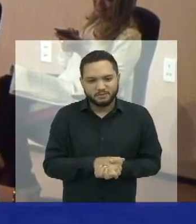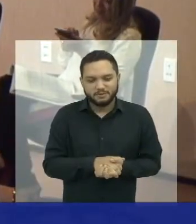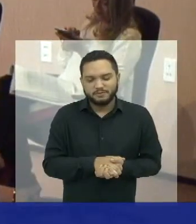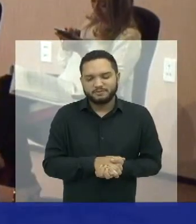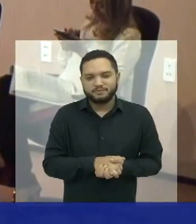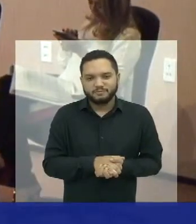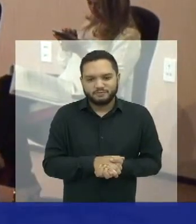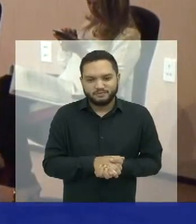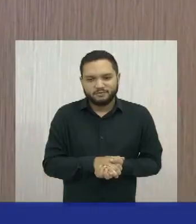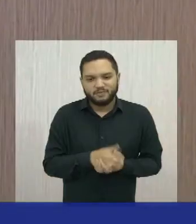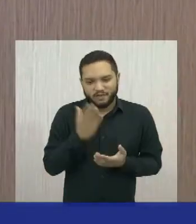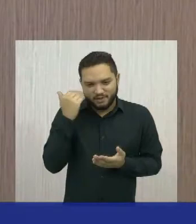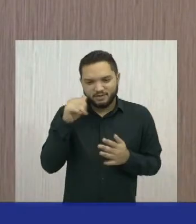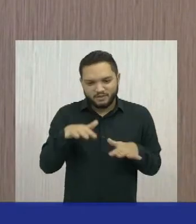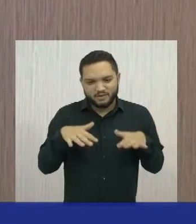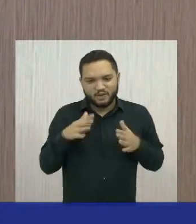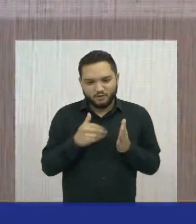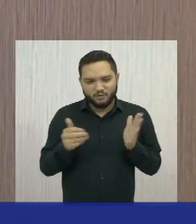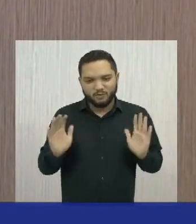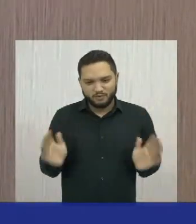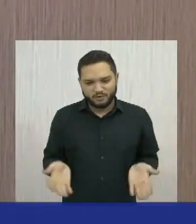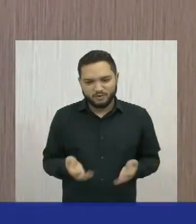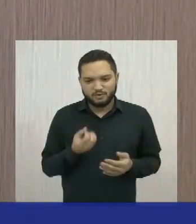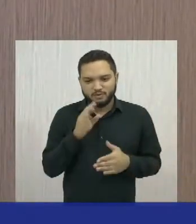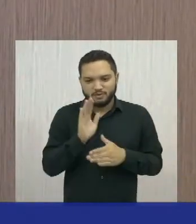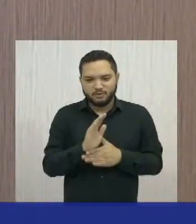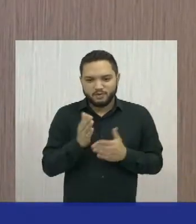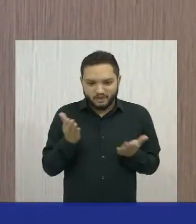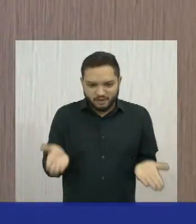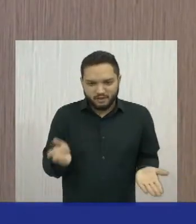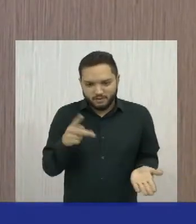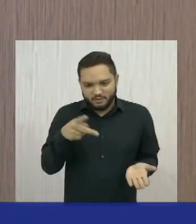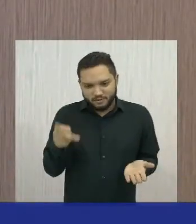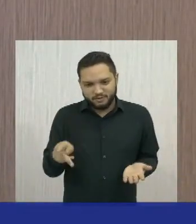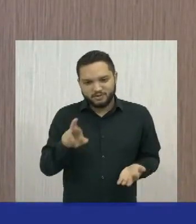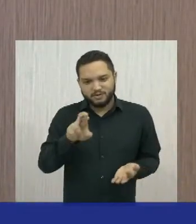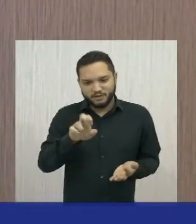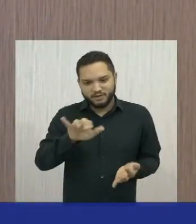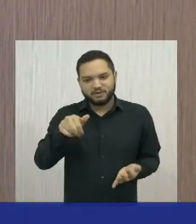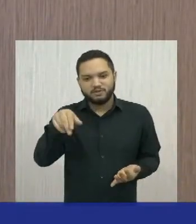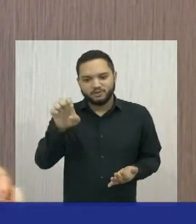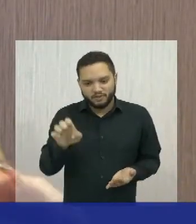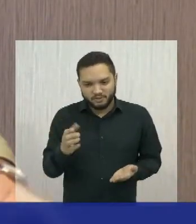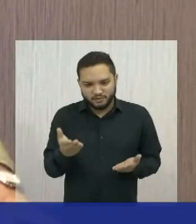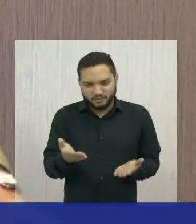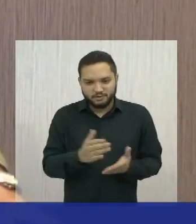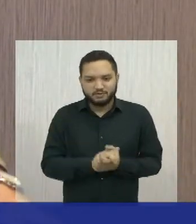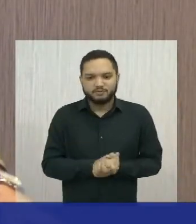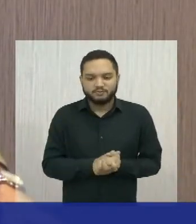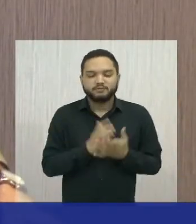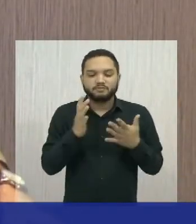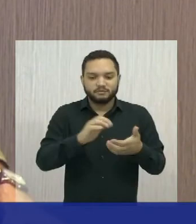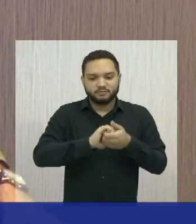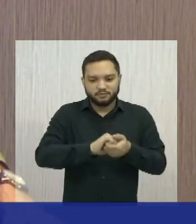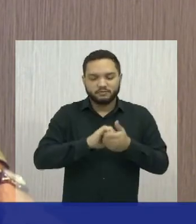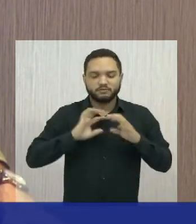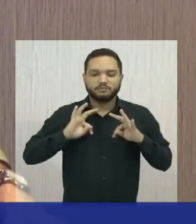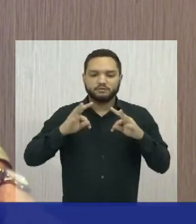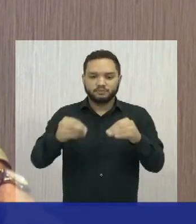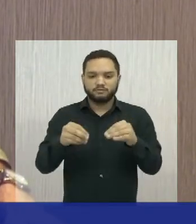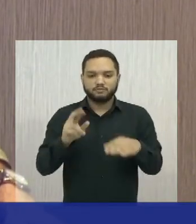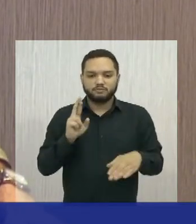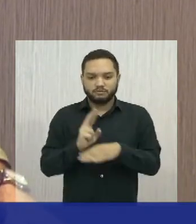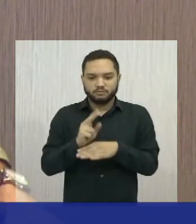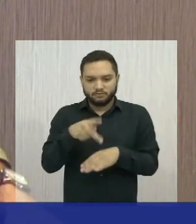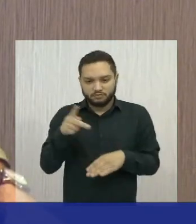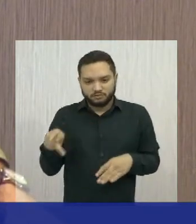não. Presidente. Boa tarde, professora Rejane. Eu queria cumprimentá-los todos em nome da